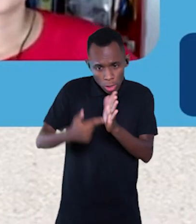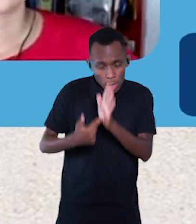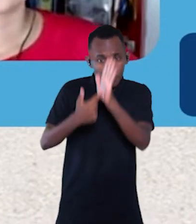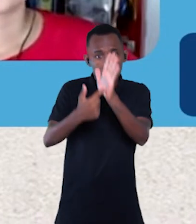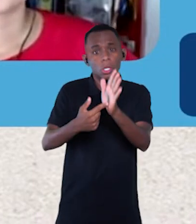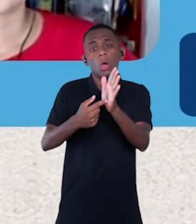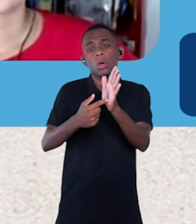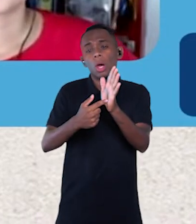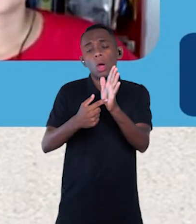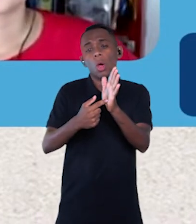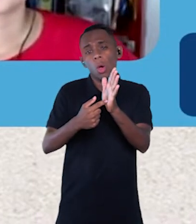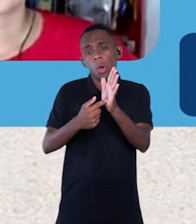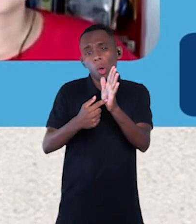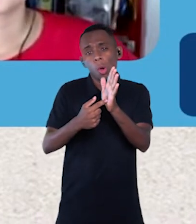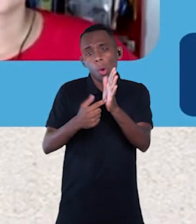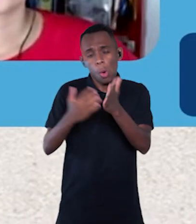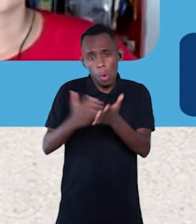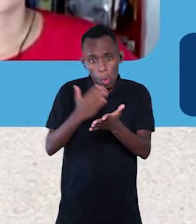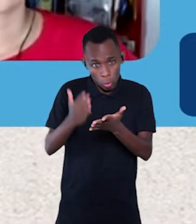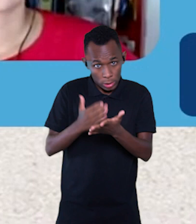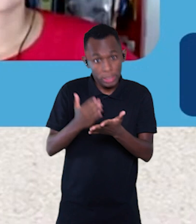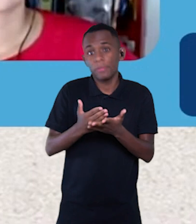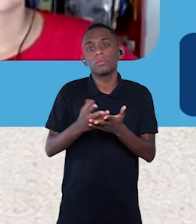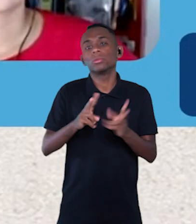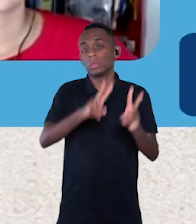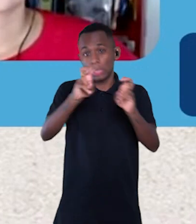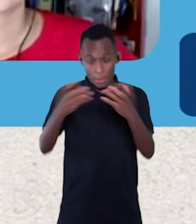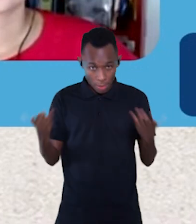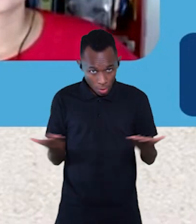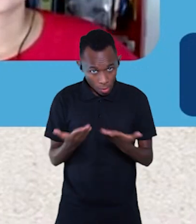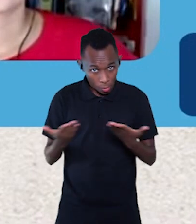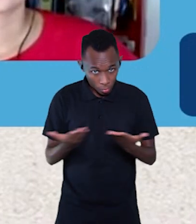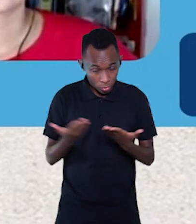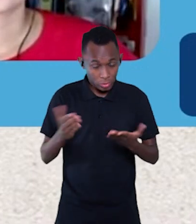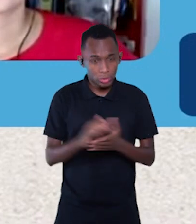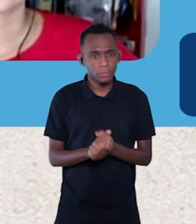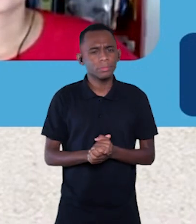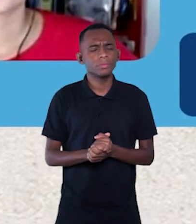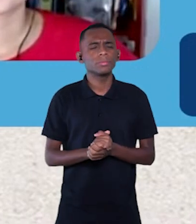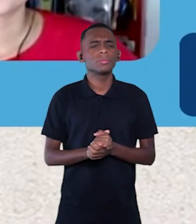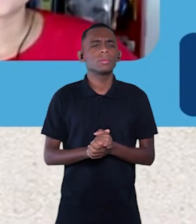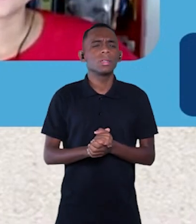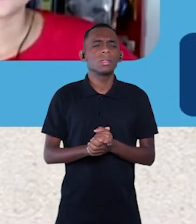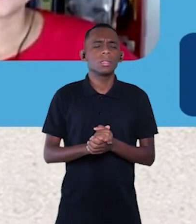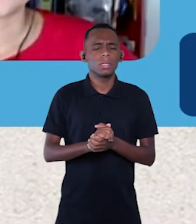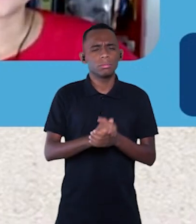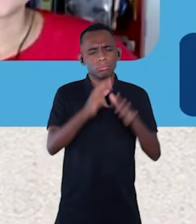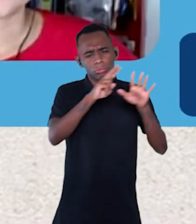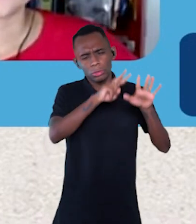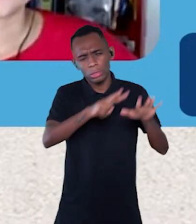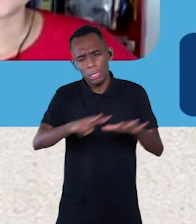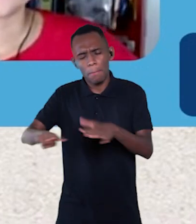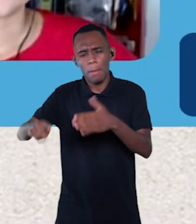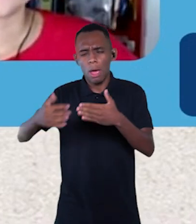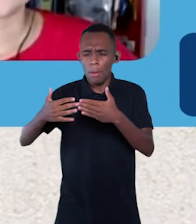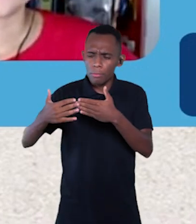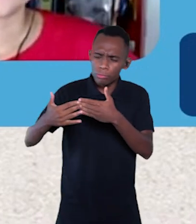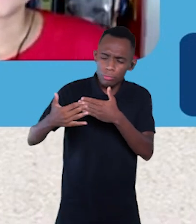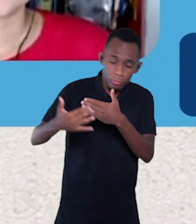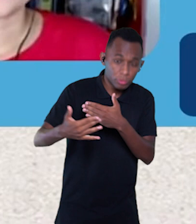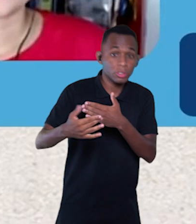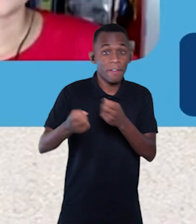O Cotidiano de uma Médica do SUS, que é o tema da nossa conversa, que ficou por muitas semanas entre os mais vendidos de